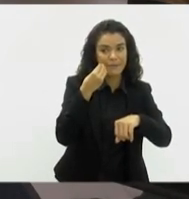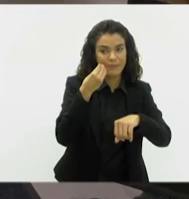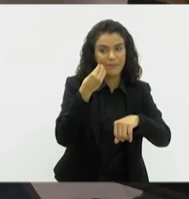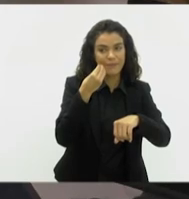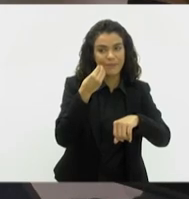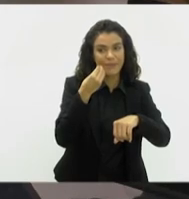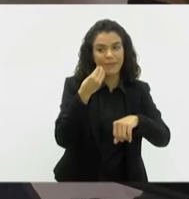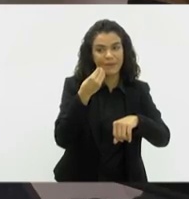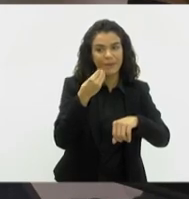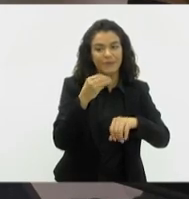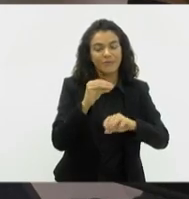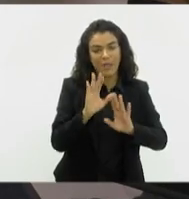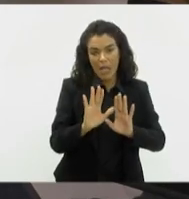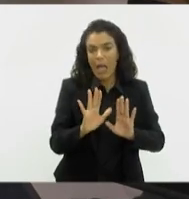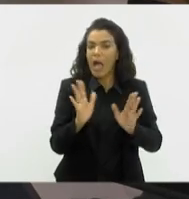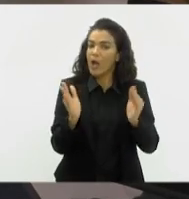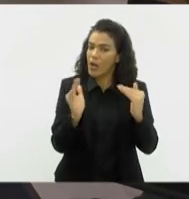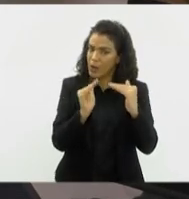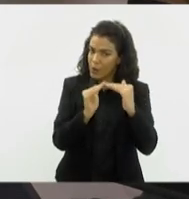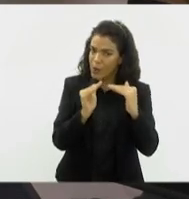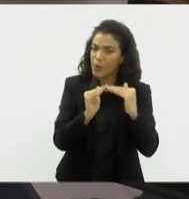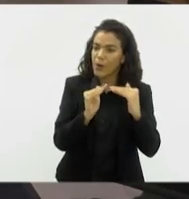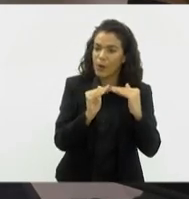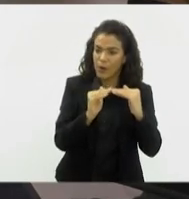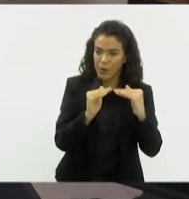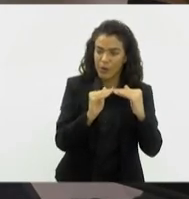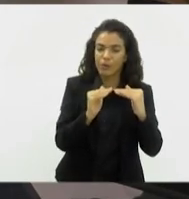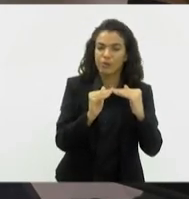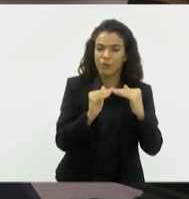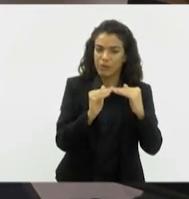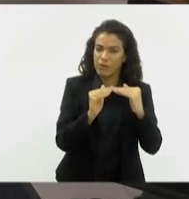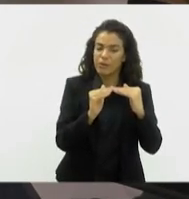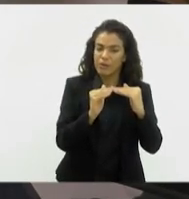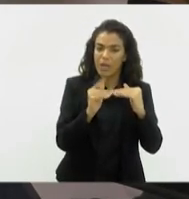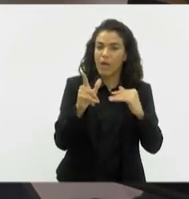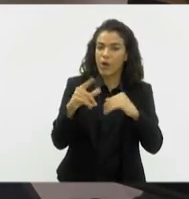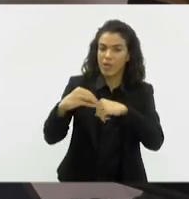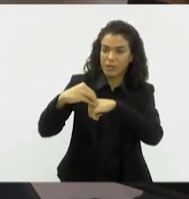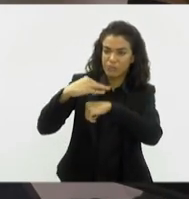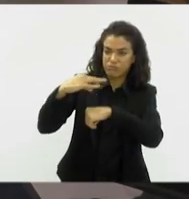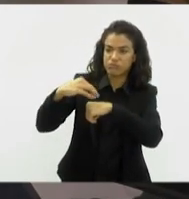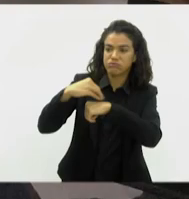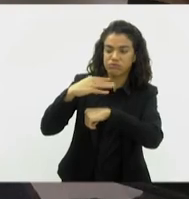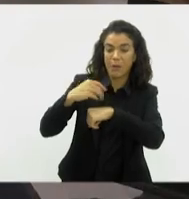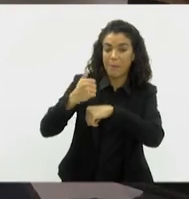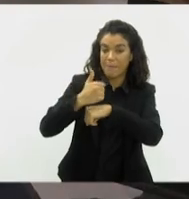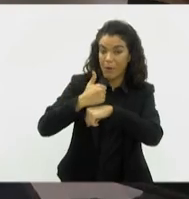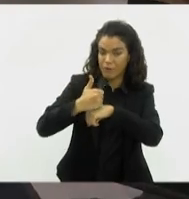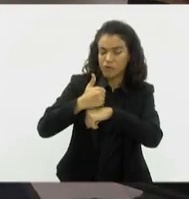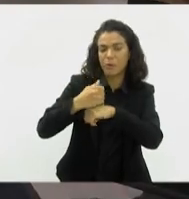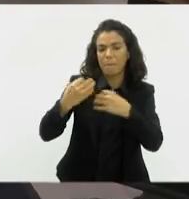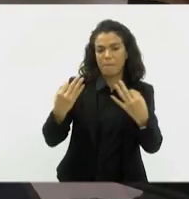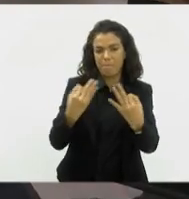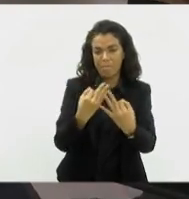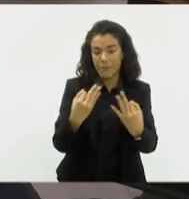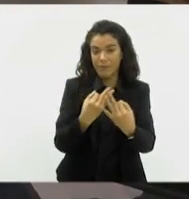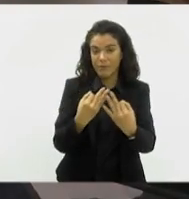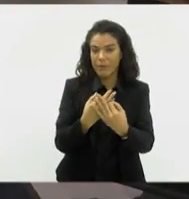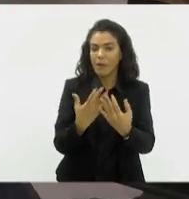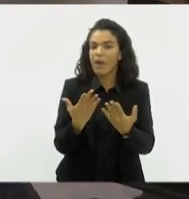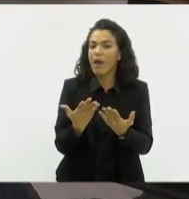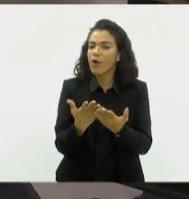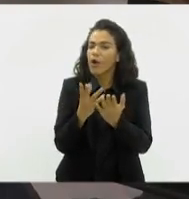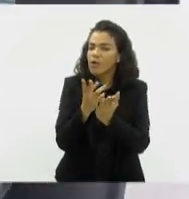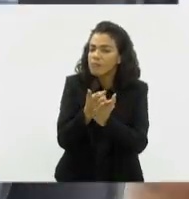profissionalmente... Não, concordo, mas ele já disse aqui a nós algumas das experiências profissionais. Perfeito. Agora, vou me ater